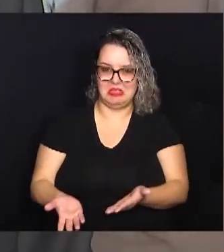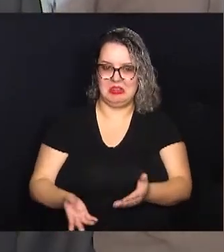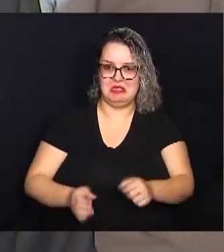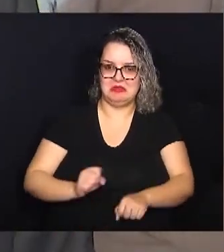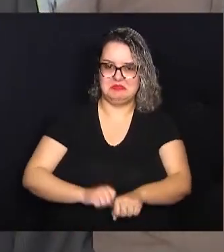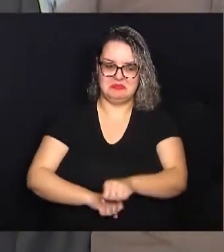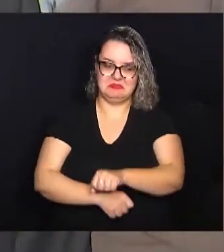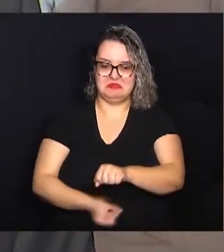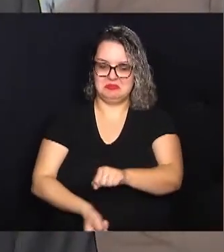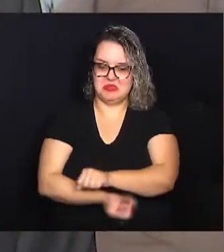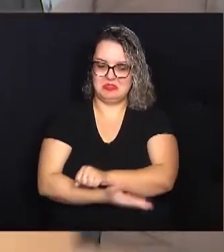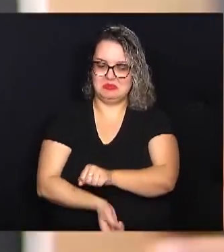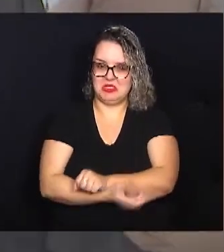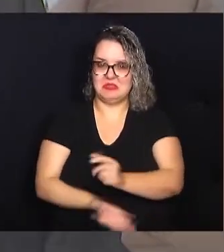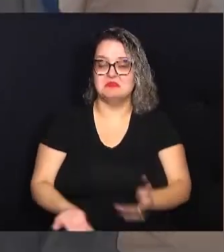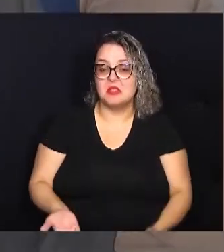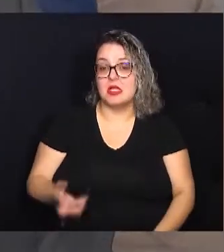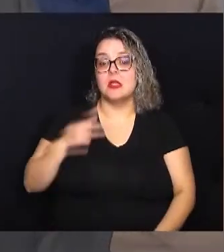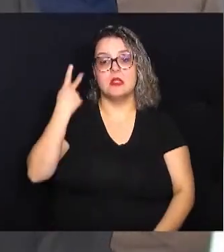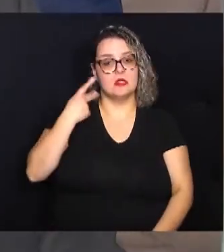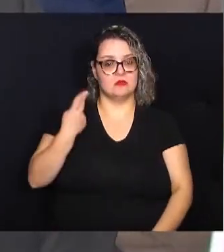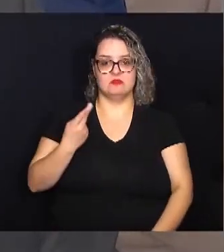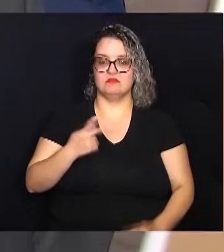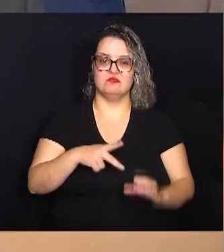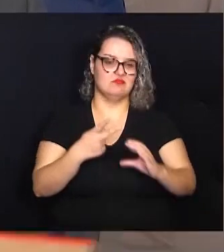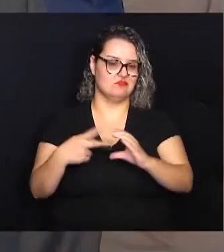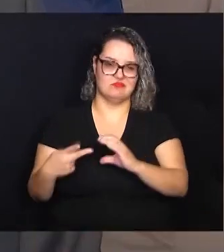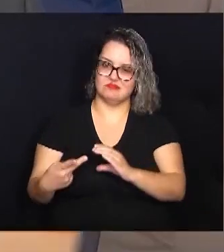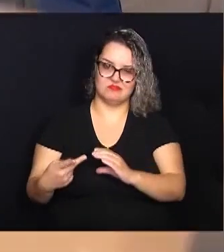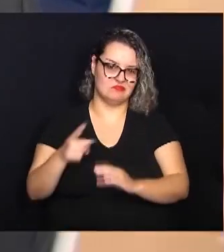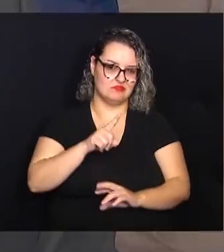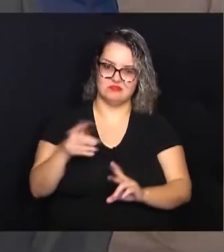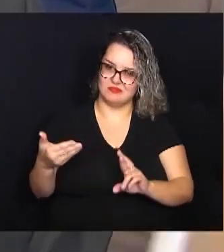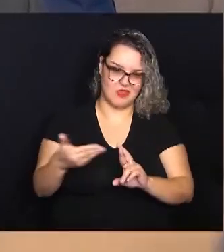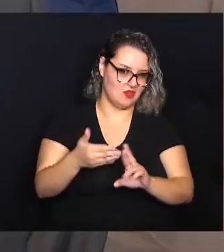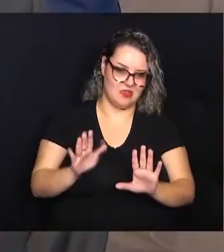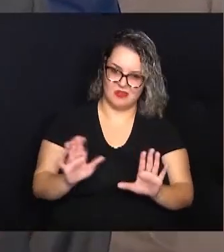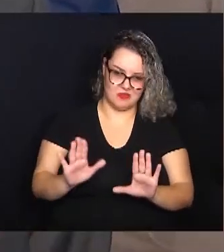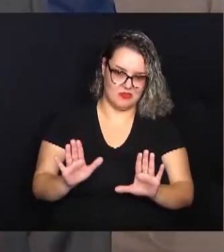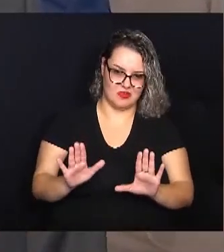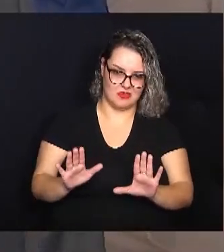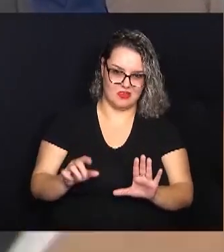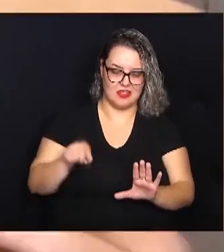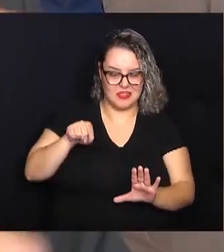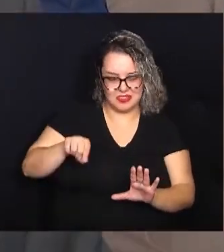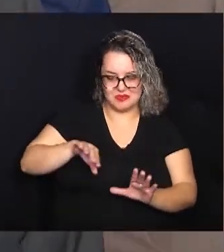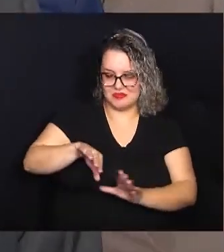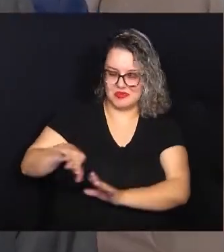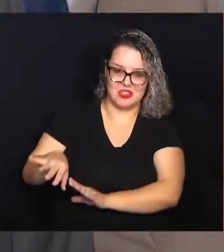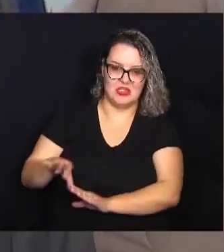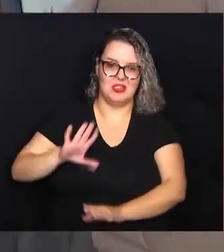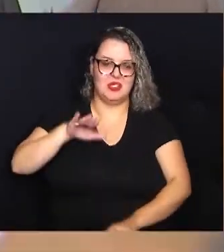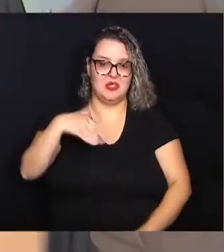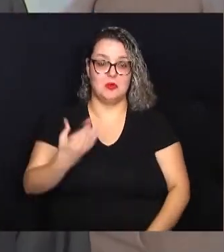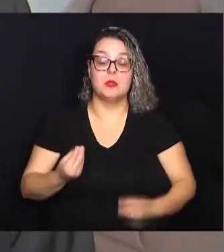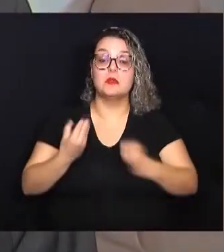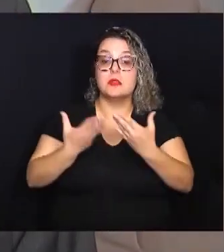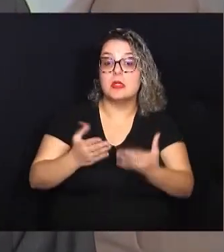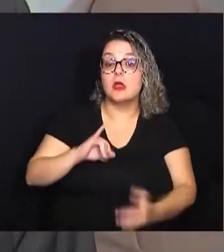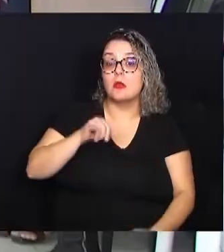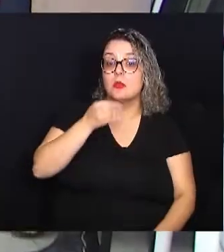a política e as câmaras não representam isso. Isso é exceção. E quando a gente dá a oportunidade das